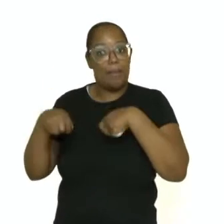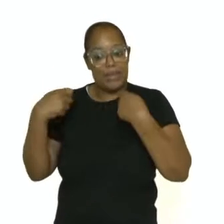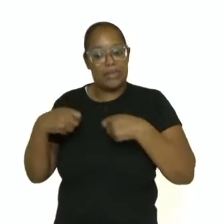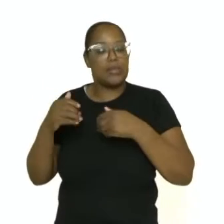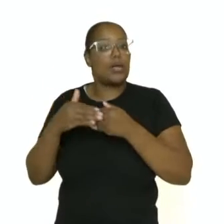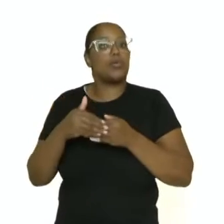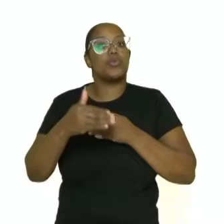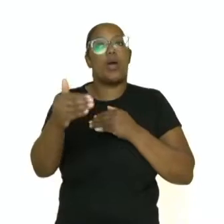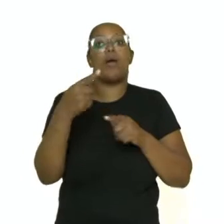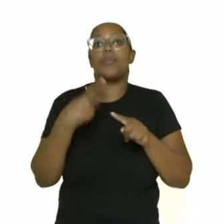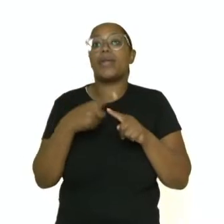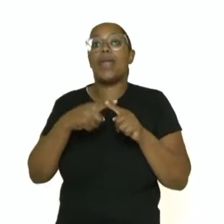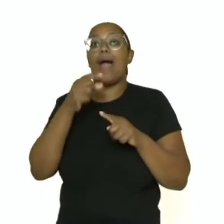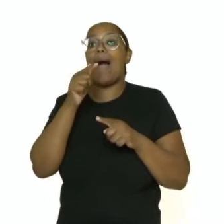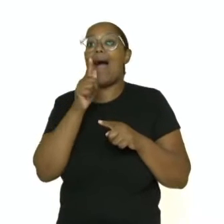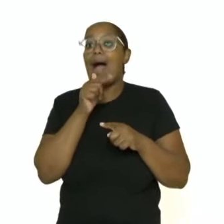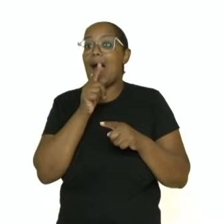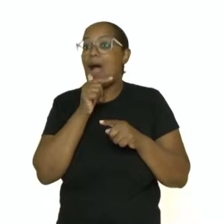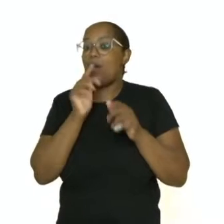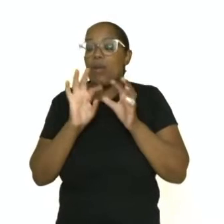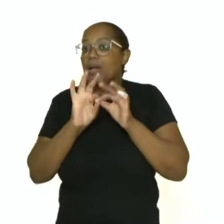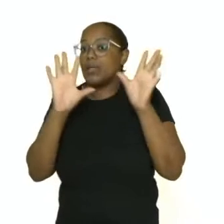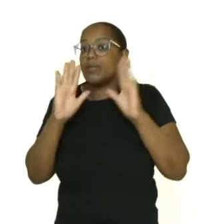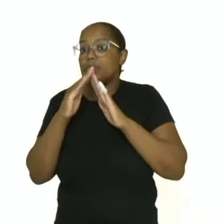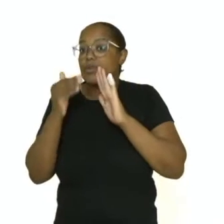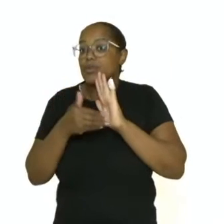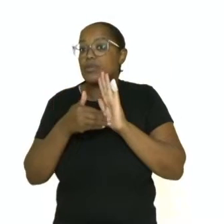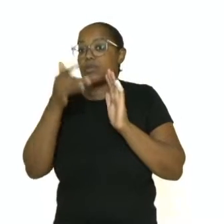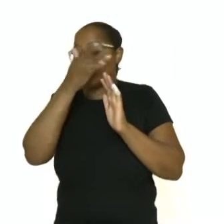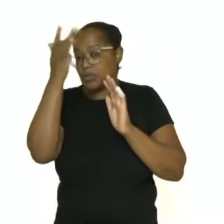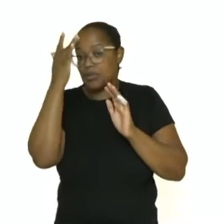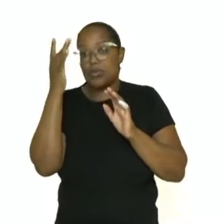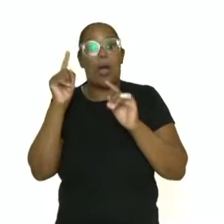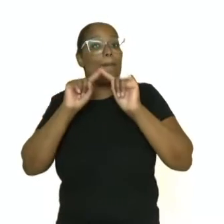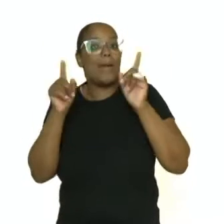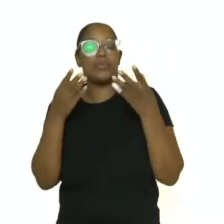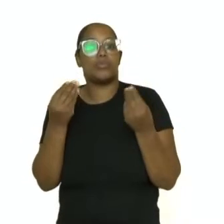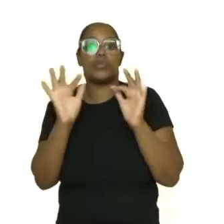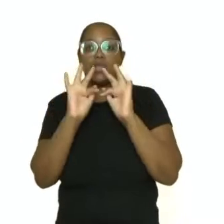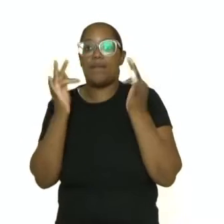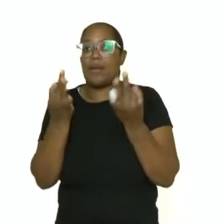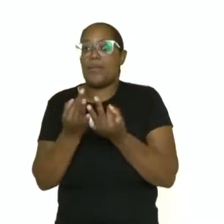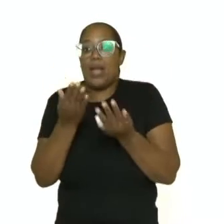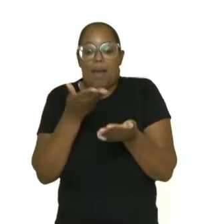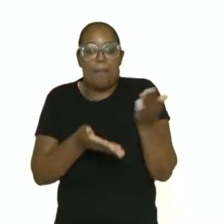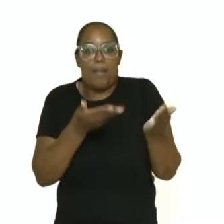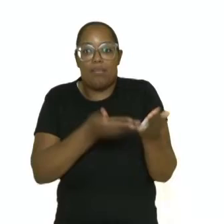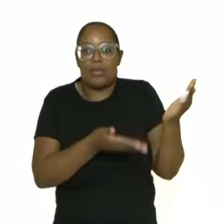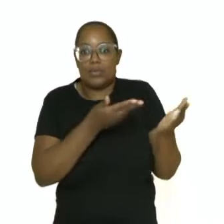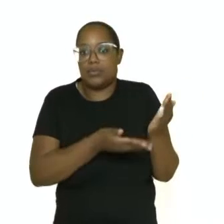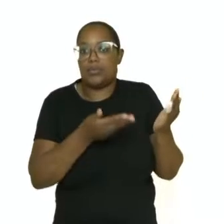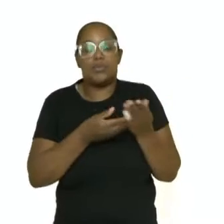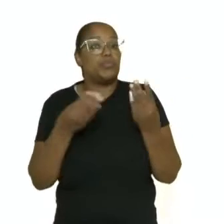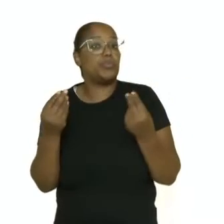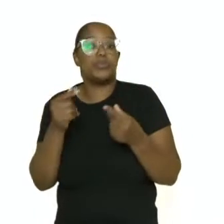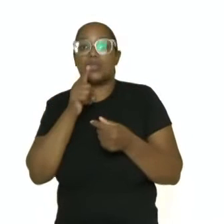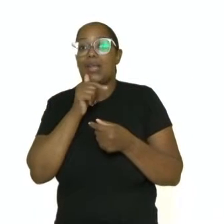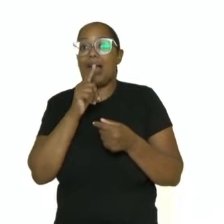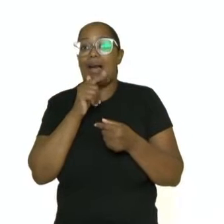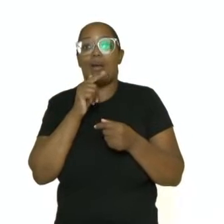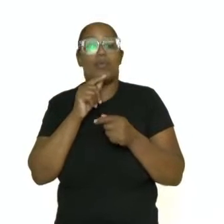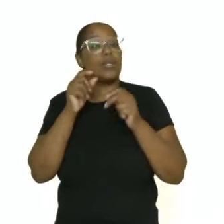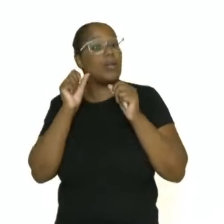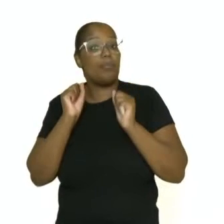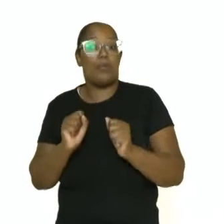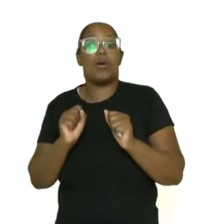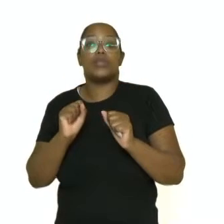ser preservado. Muitas famílias consomem muito acima do que deveriam e desperdiçam muita água tratada com ações que poderiam